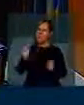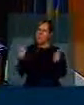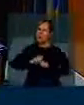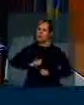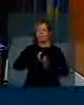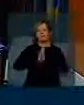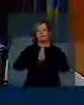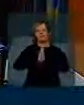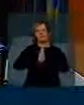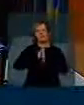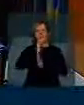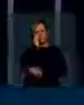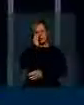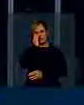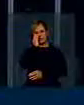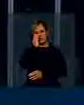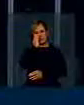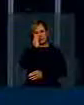por gentileza.